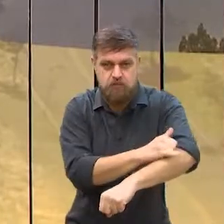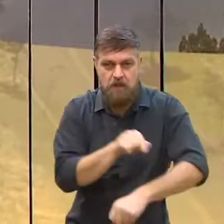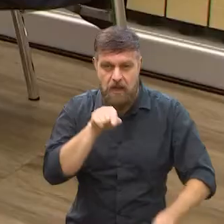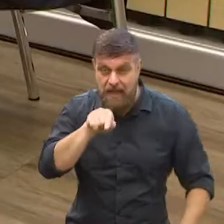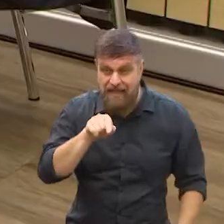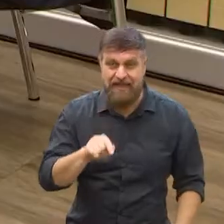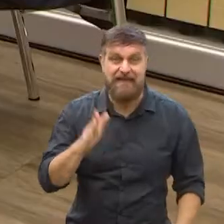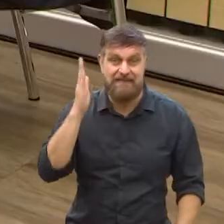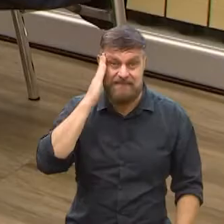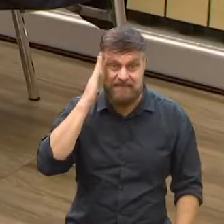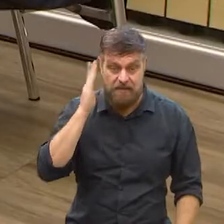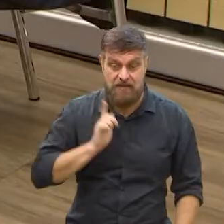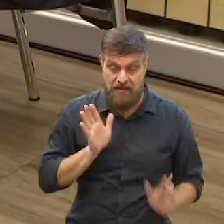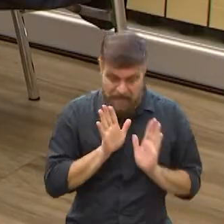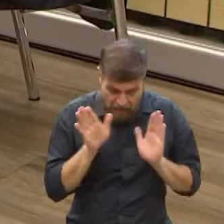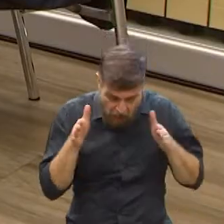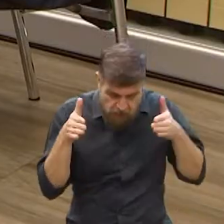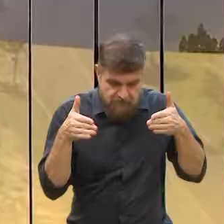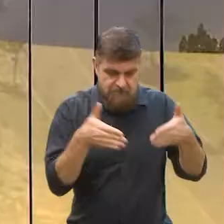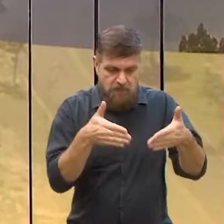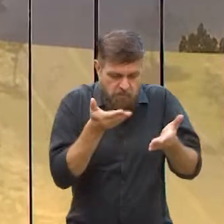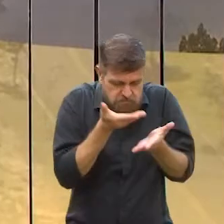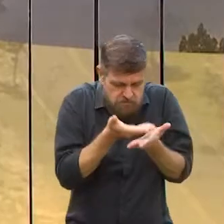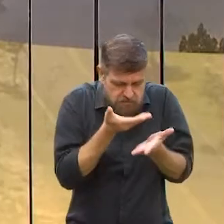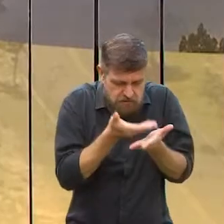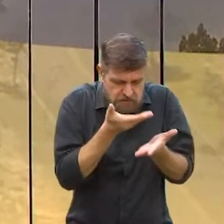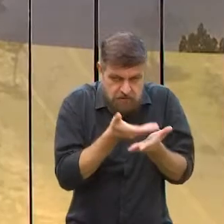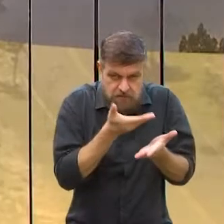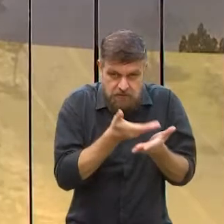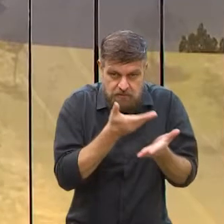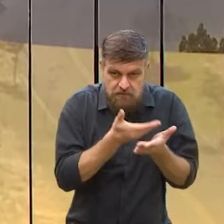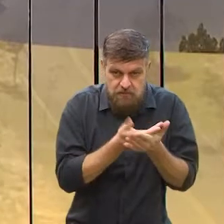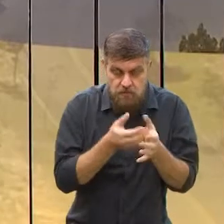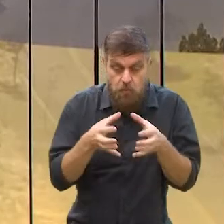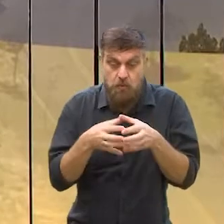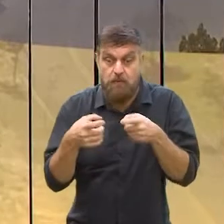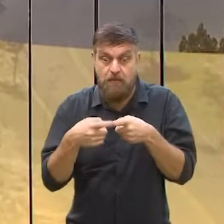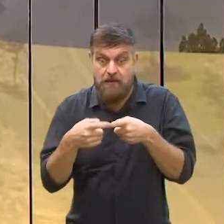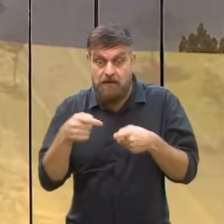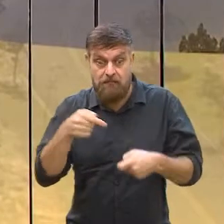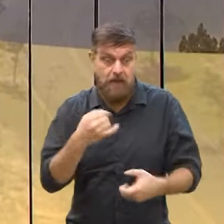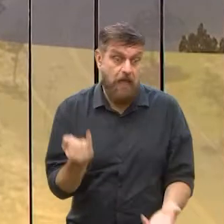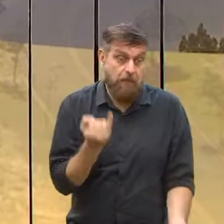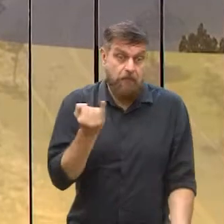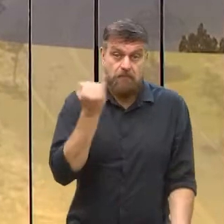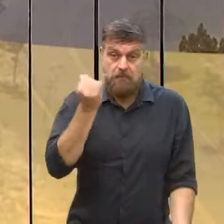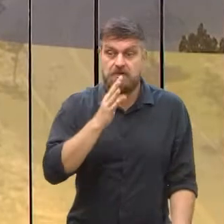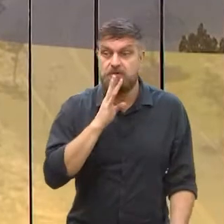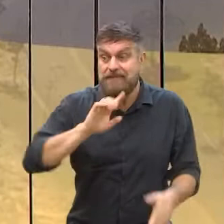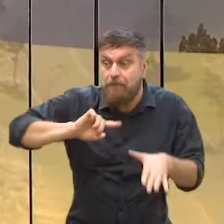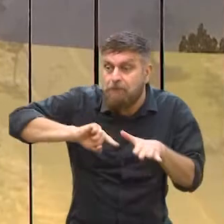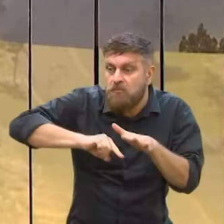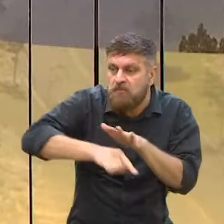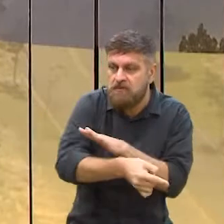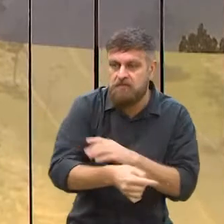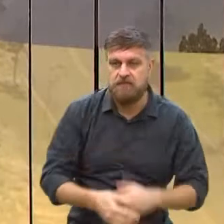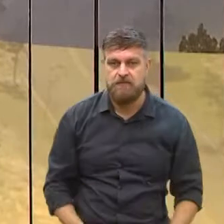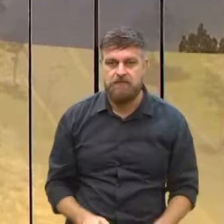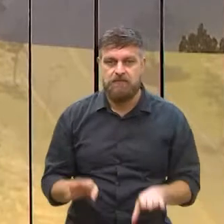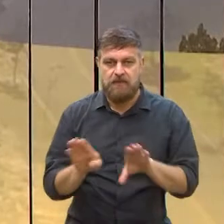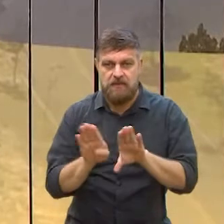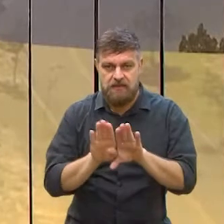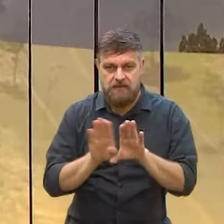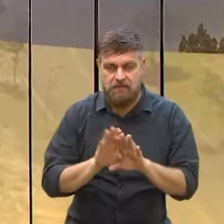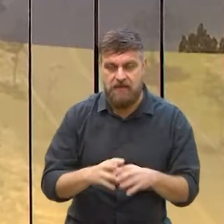obesidade é sim foco de estudo da sociedade médica, porque é importante. E além de membro da